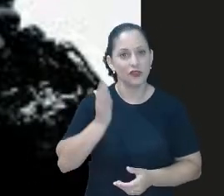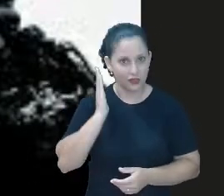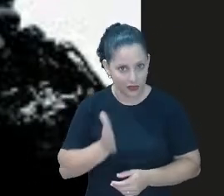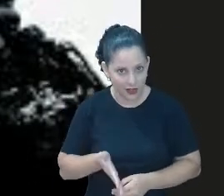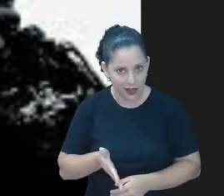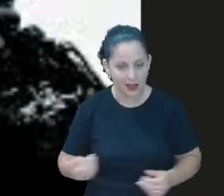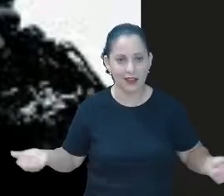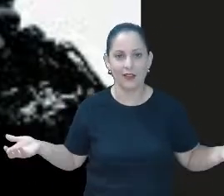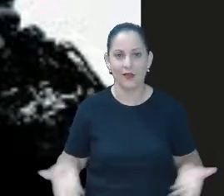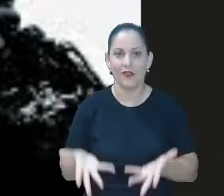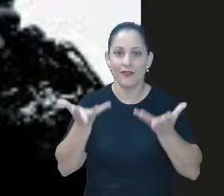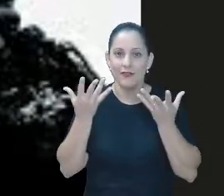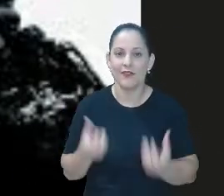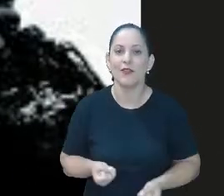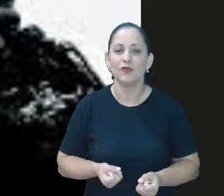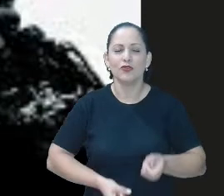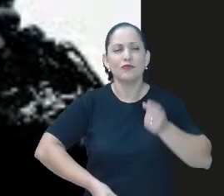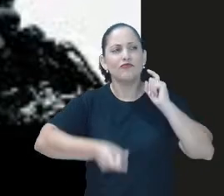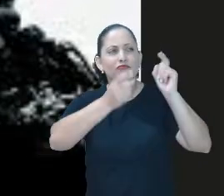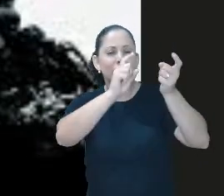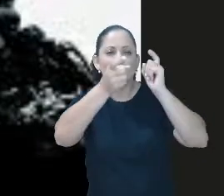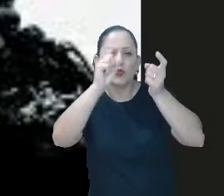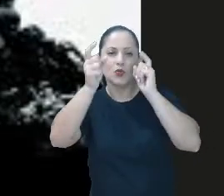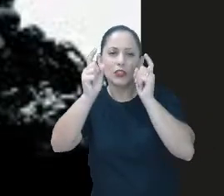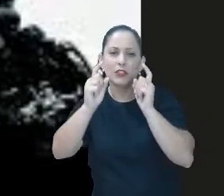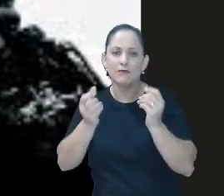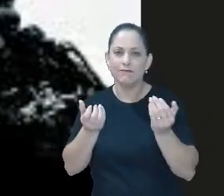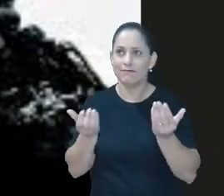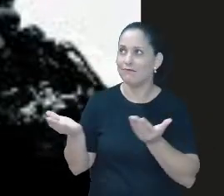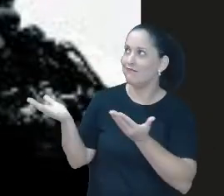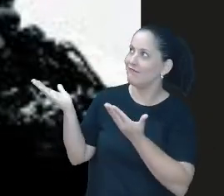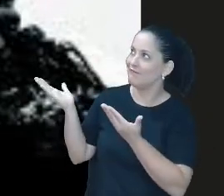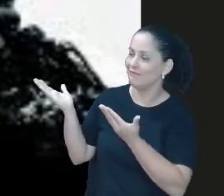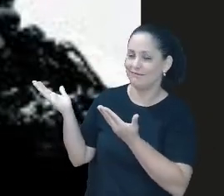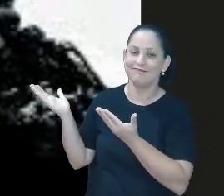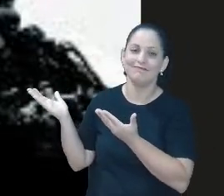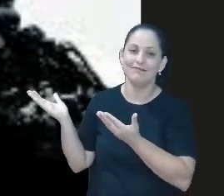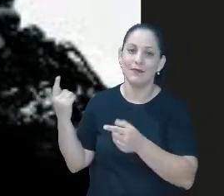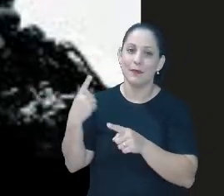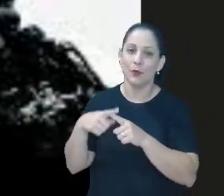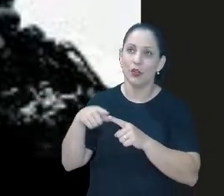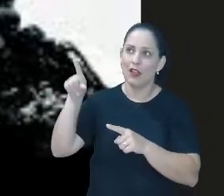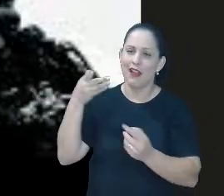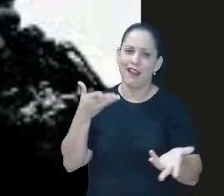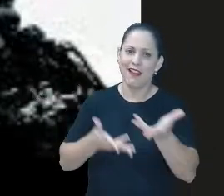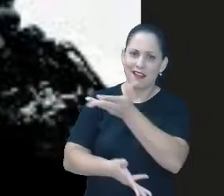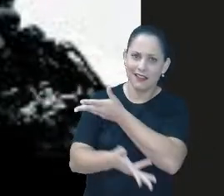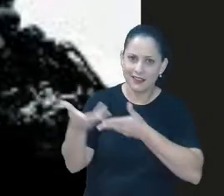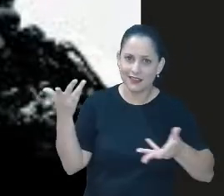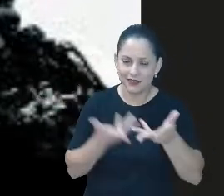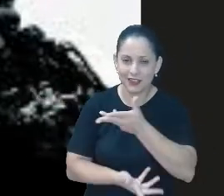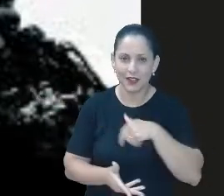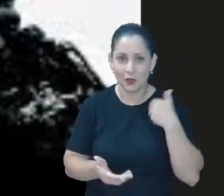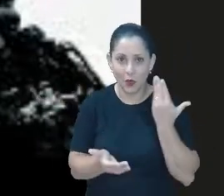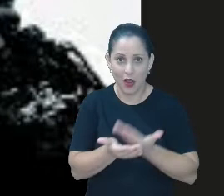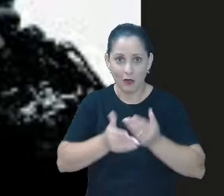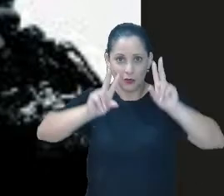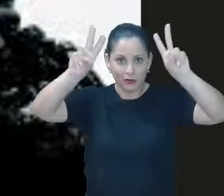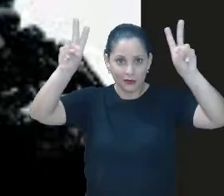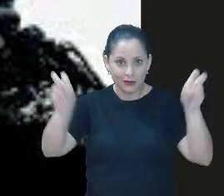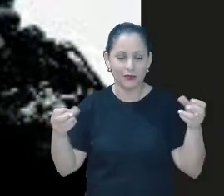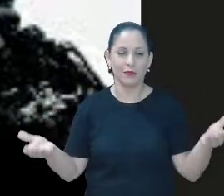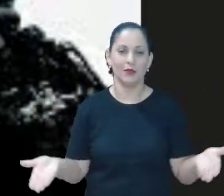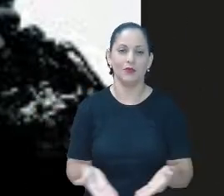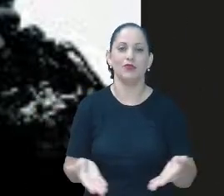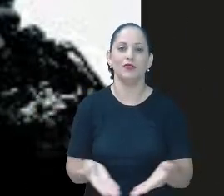pouco a respeito dessa imagem, porque essa imagem ela vai ter um pouco a ver com o que a gente vai tratar na aula de hoje. Vamos